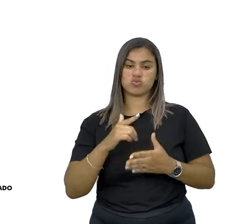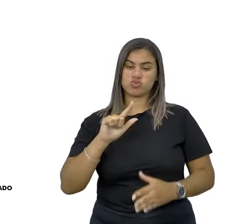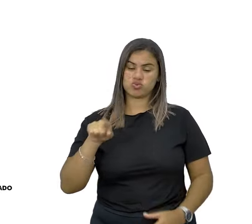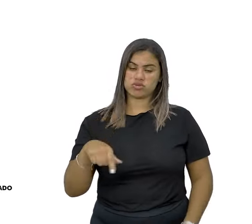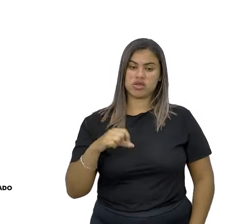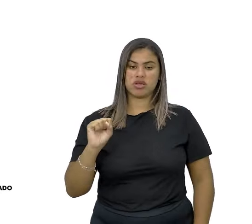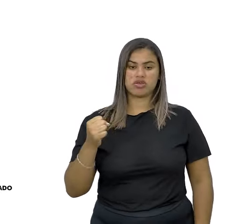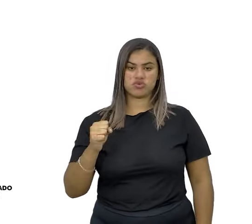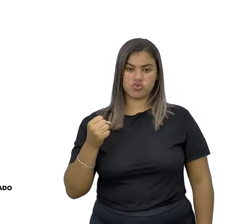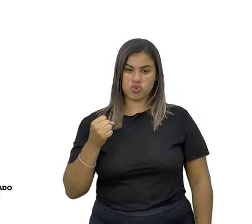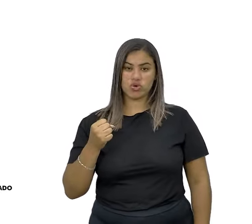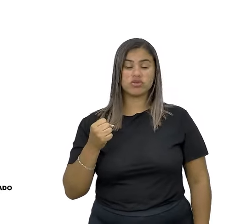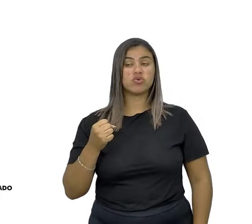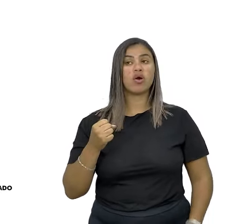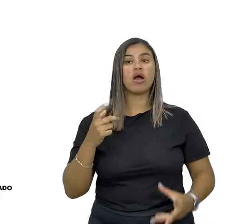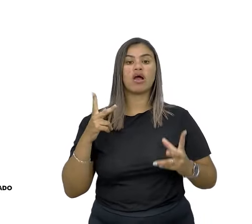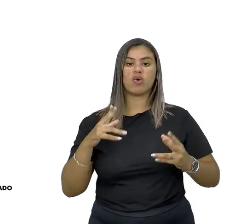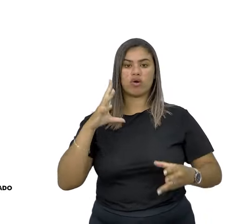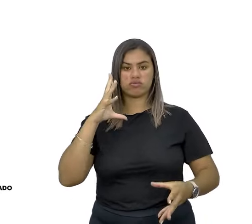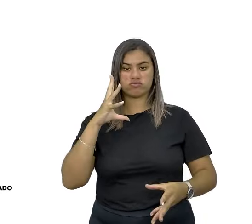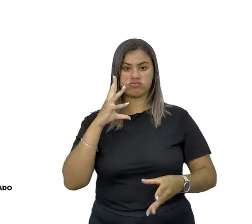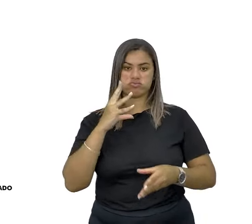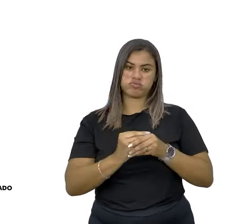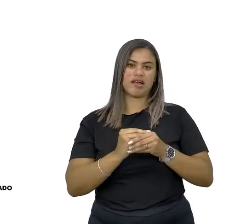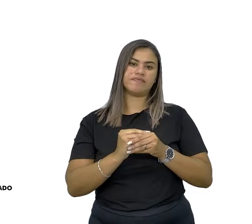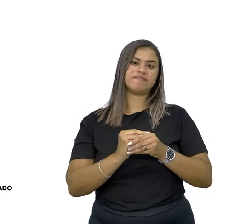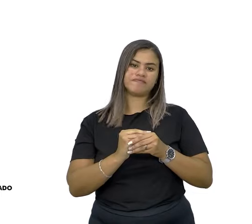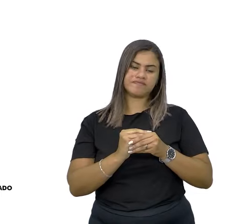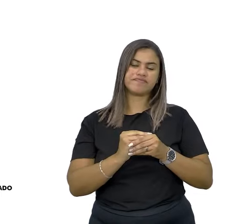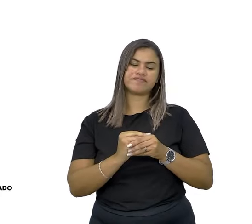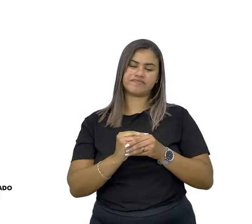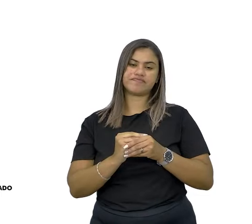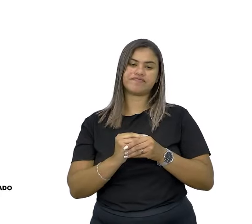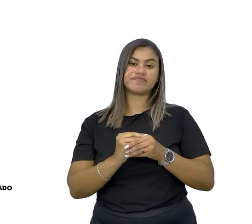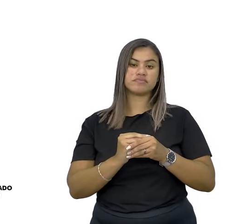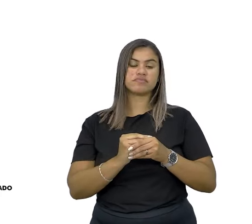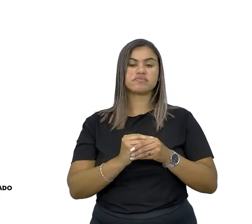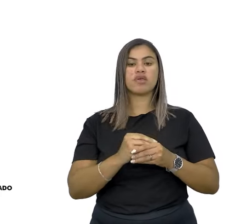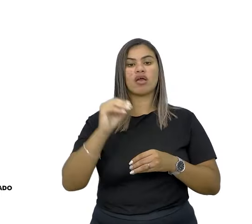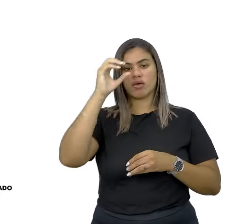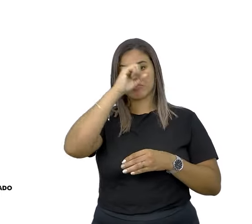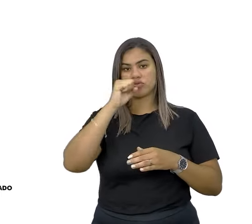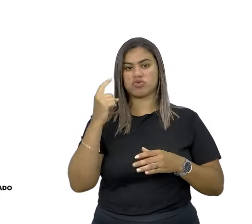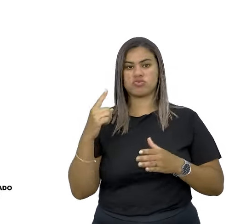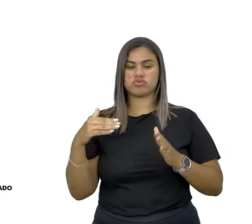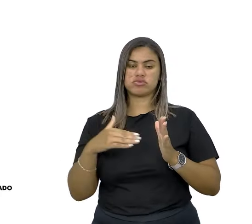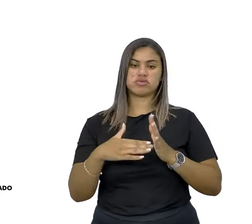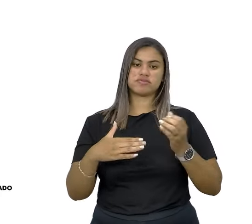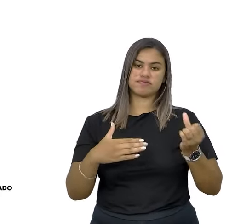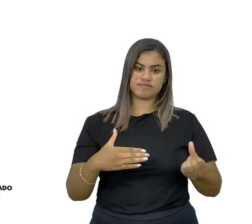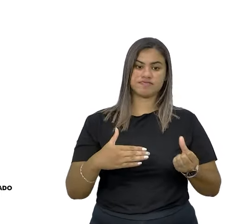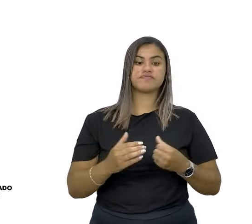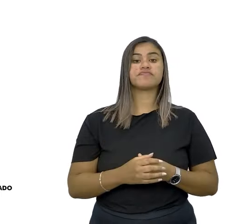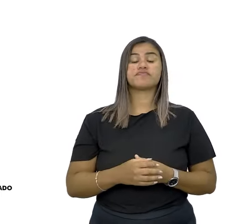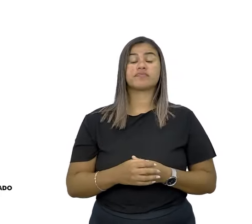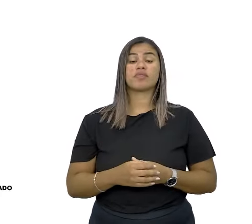fosse um fechamento do que ele aprendeu das aulas 1 até 6. Esse movimento